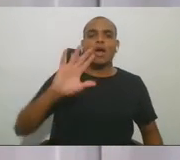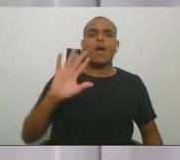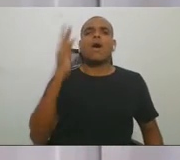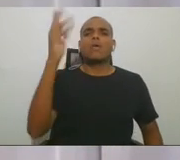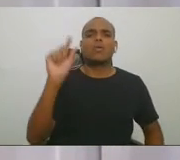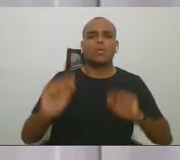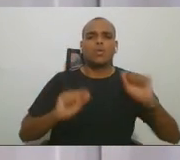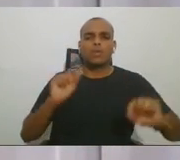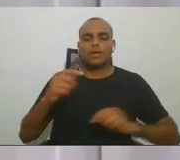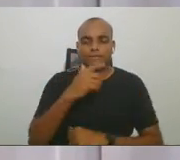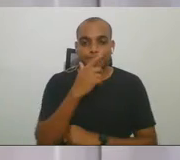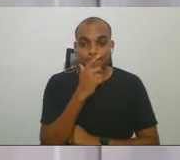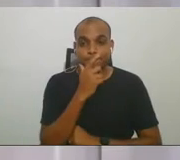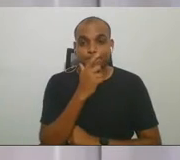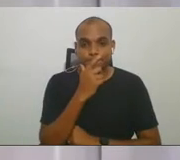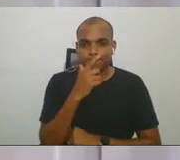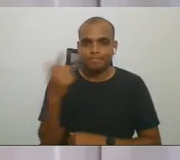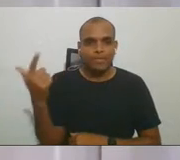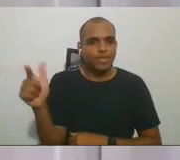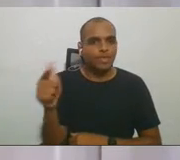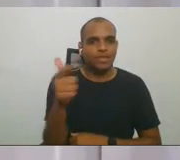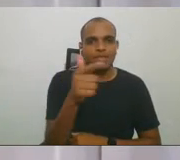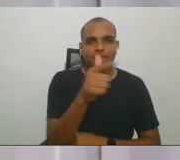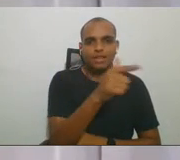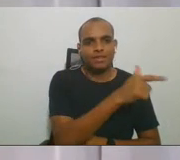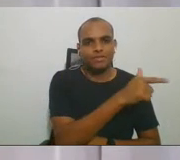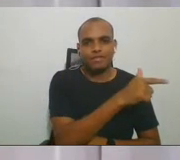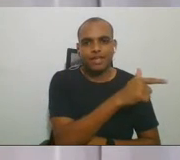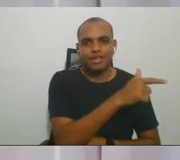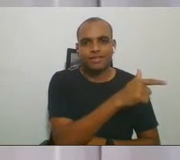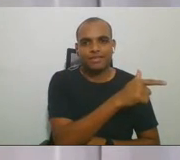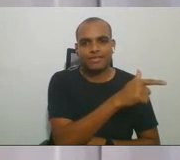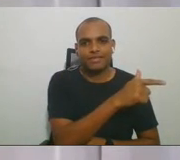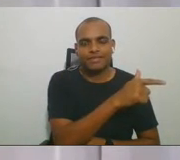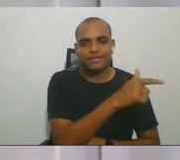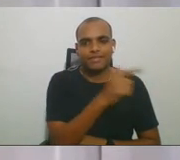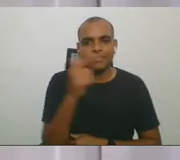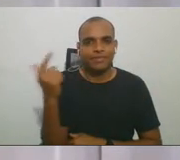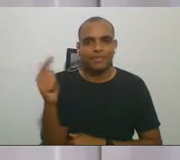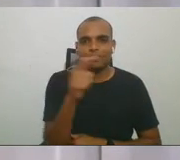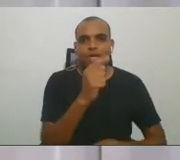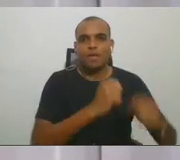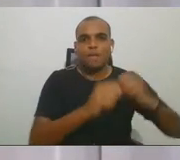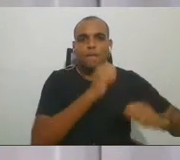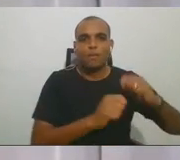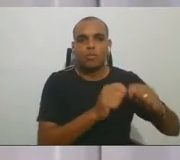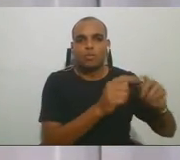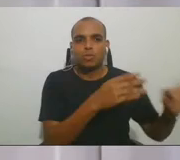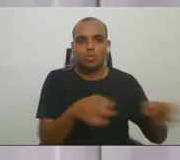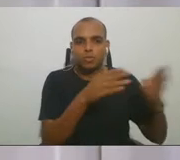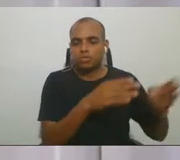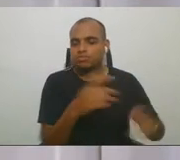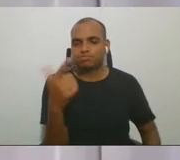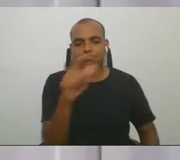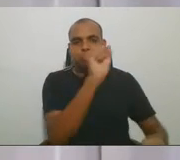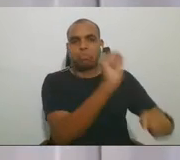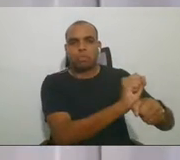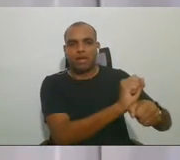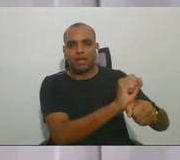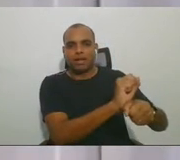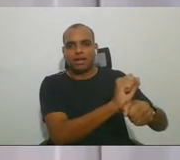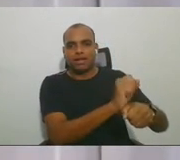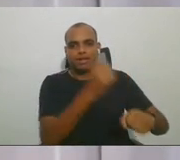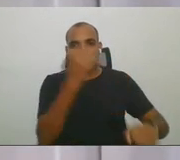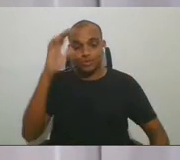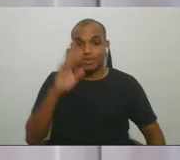Não haveria esfera econômica produtiva. Não sei se respondi, Ismael.